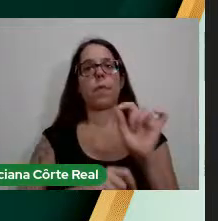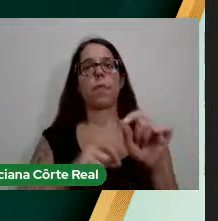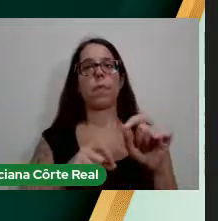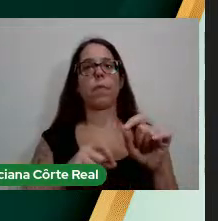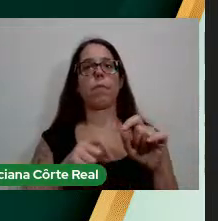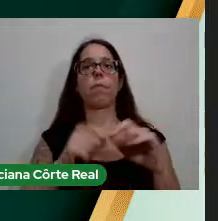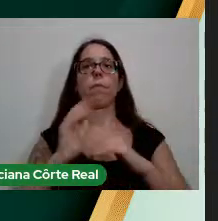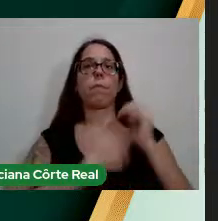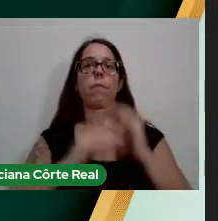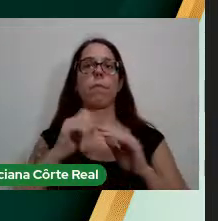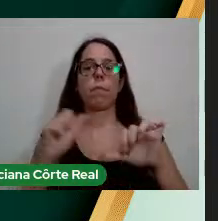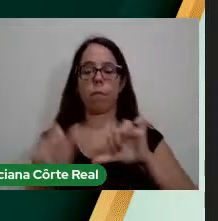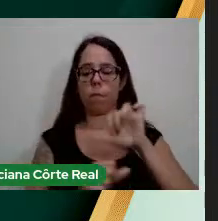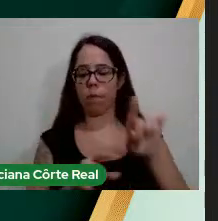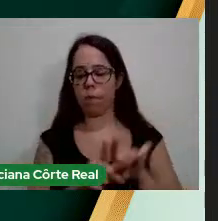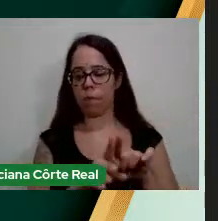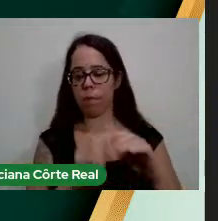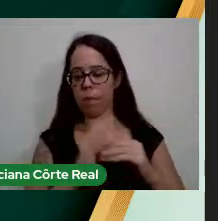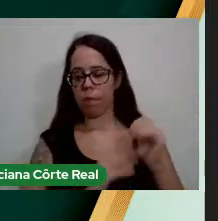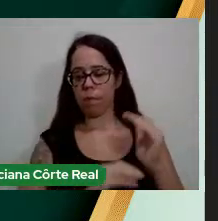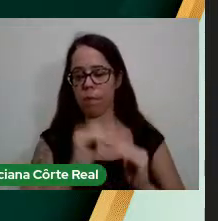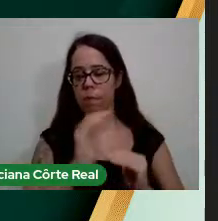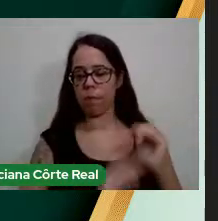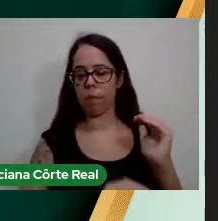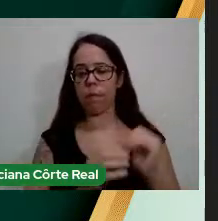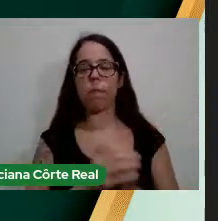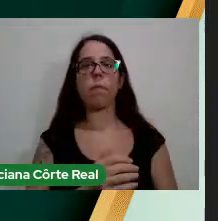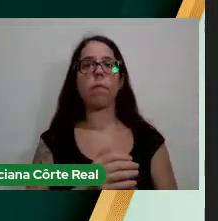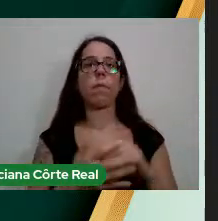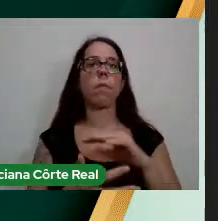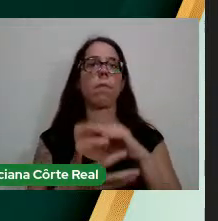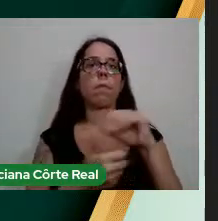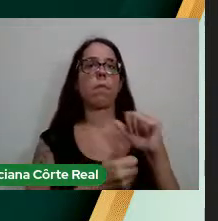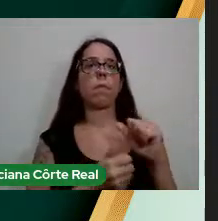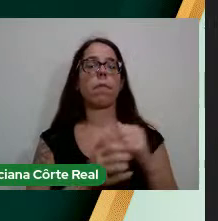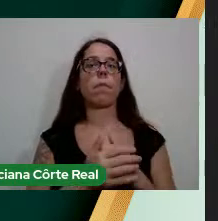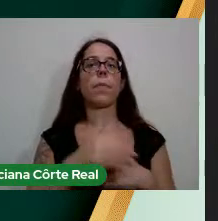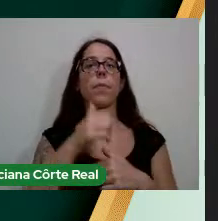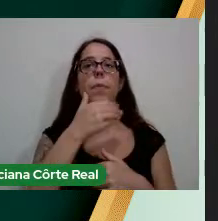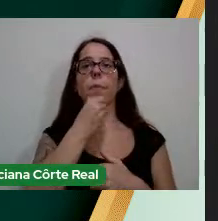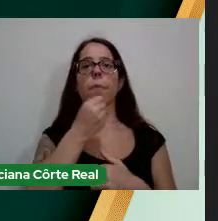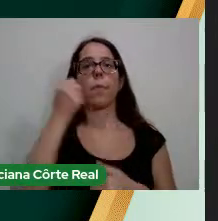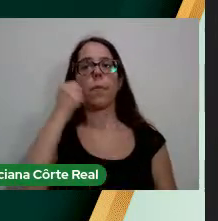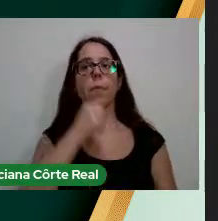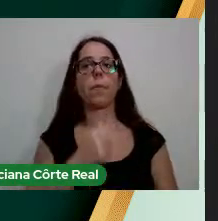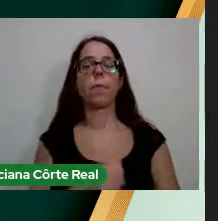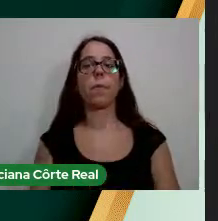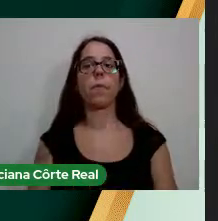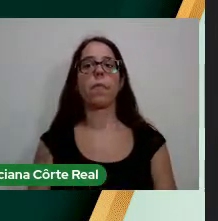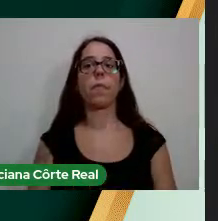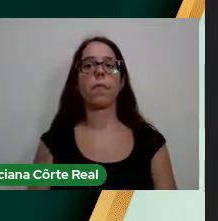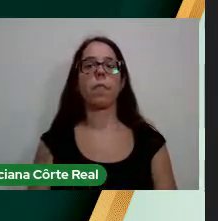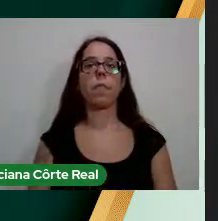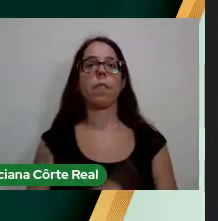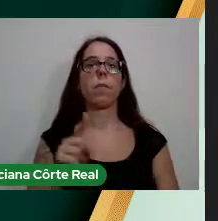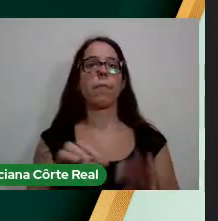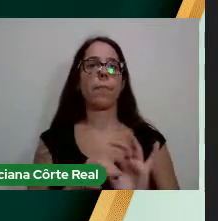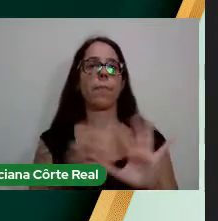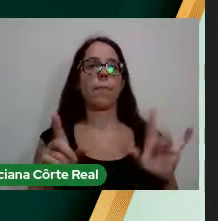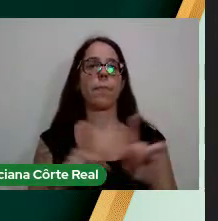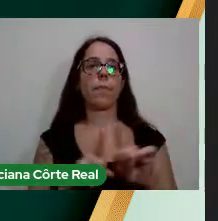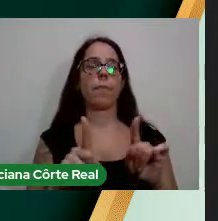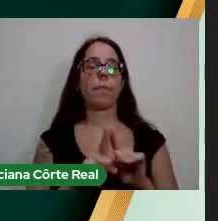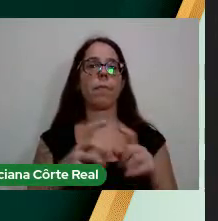mudança e da construção de um mundo Onde homens e mulheres sejam livres e